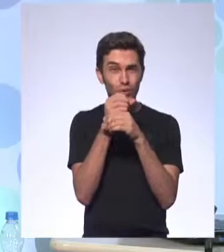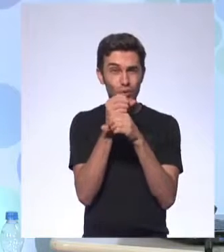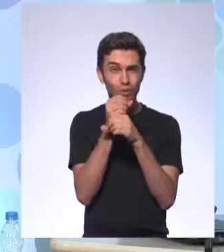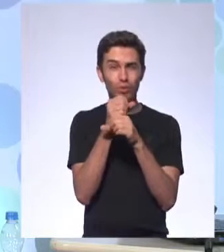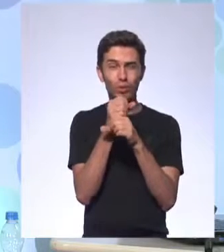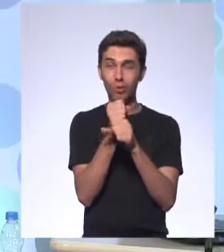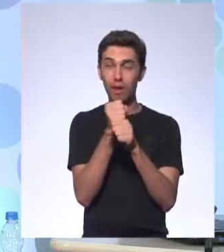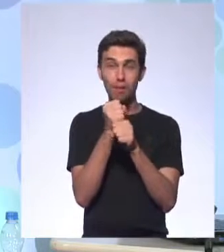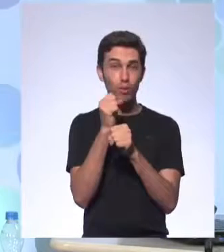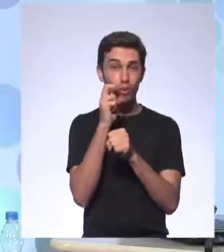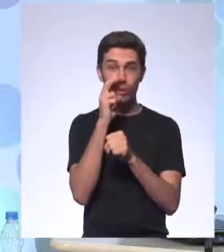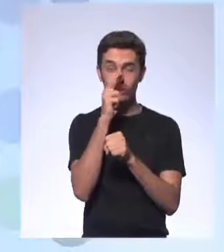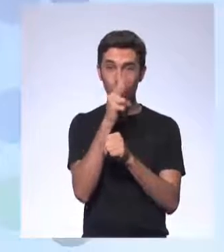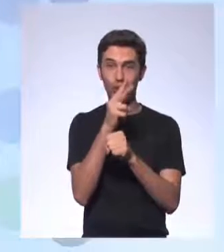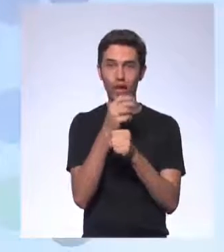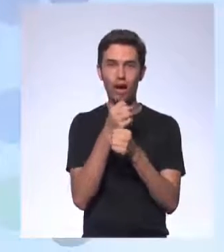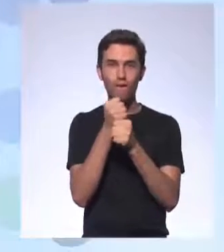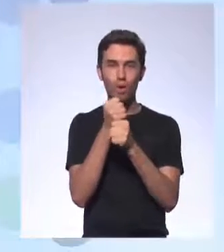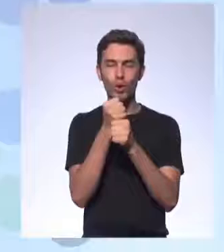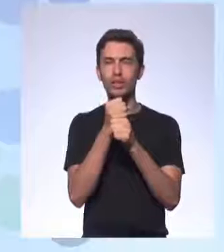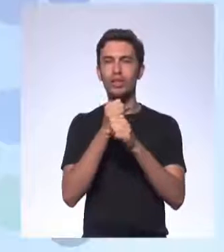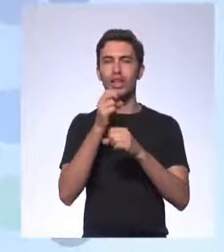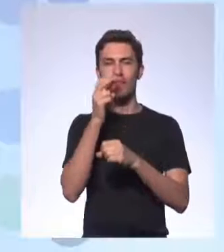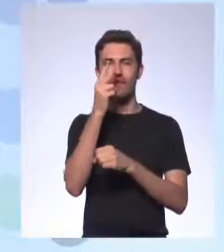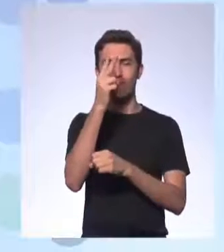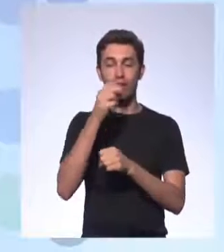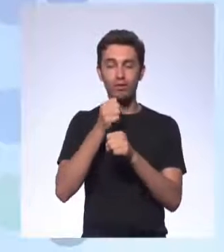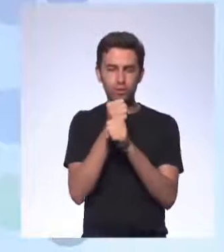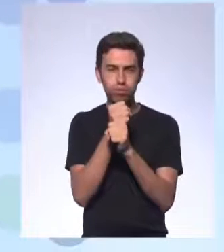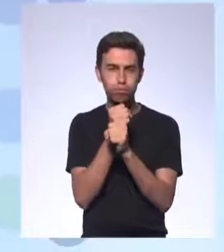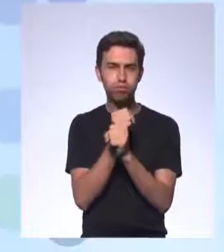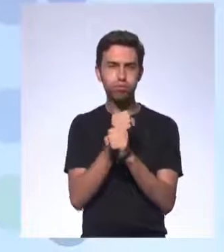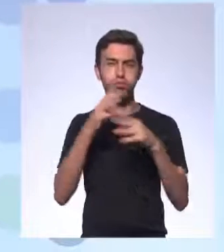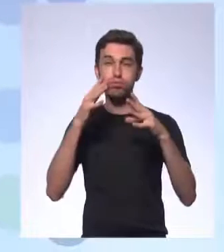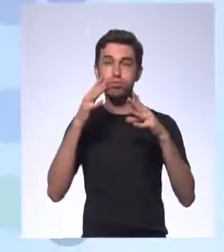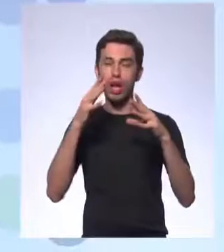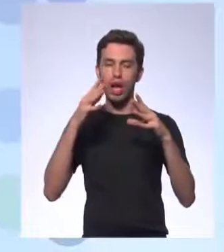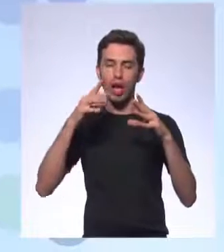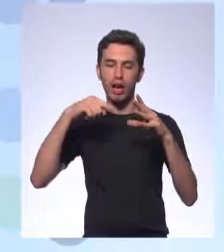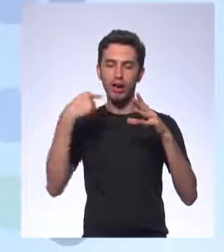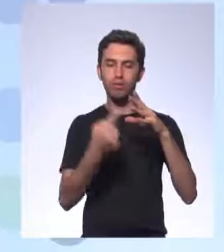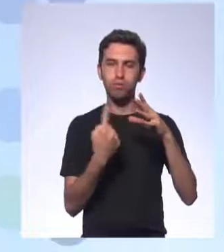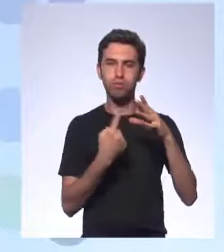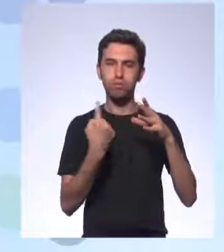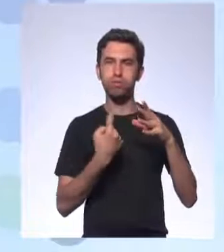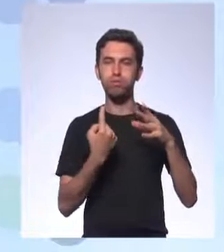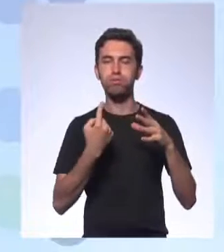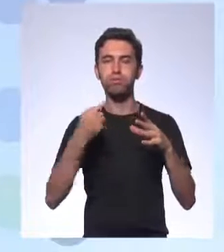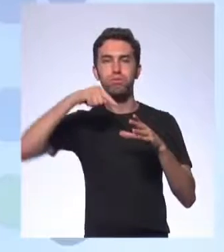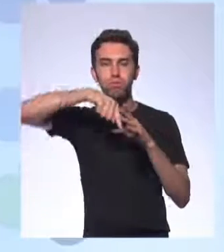ser gigantesca. Então, se isso acontecer, você vai ter um buraco negro. Ou seja, alta energia,